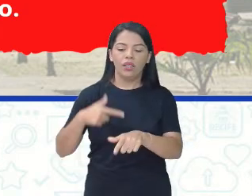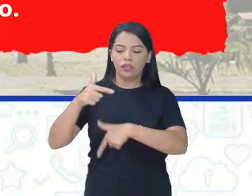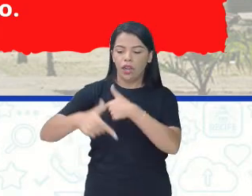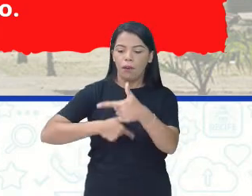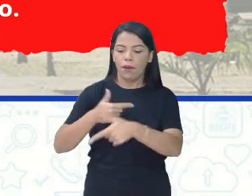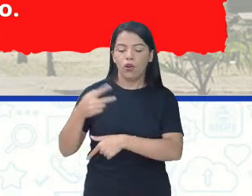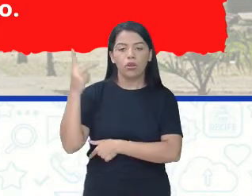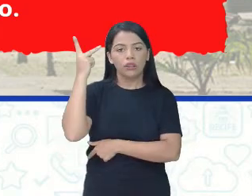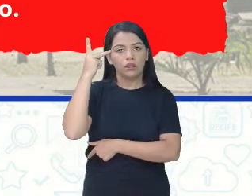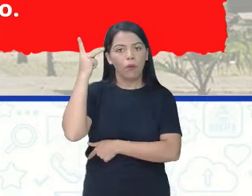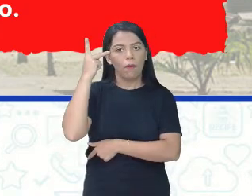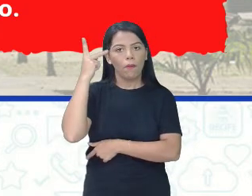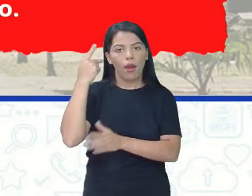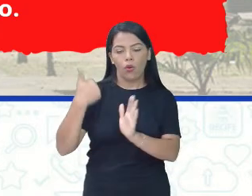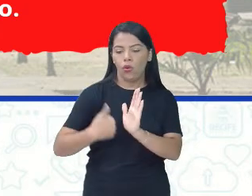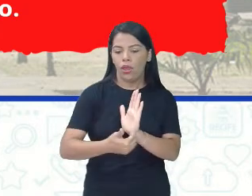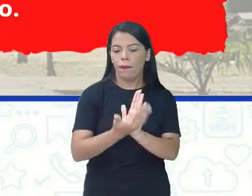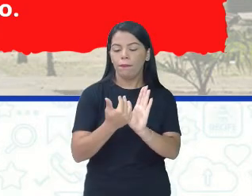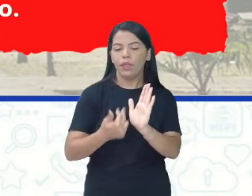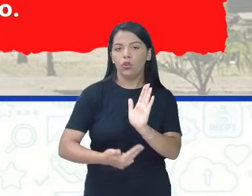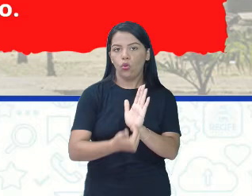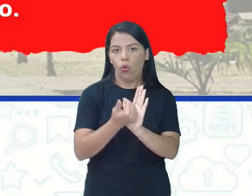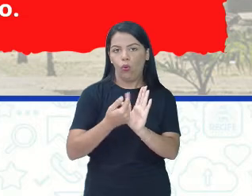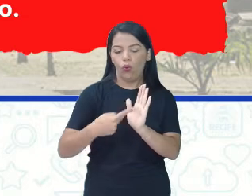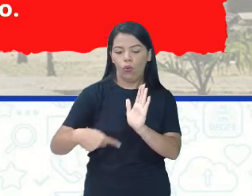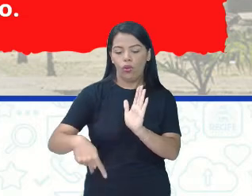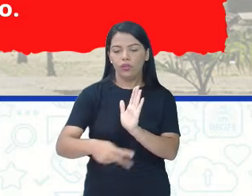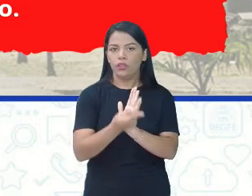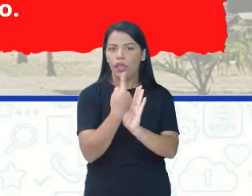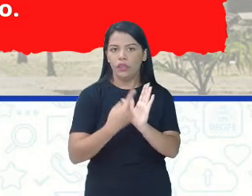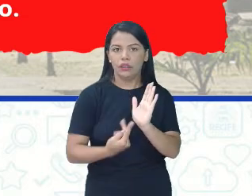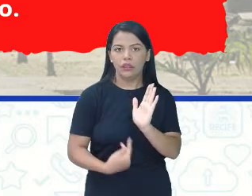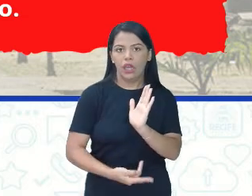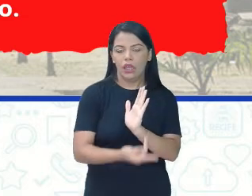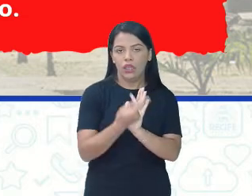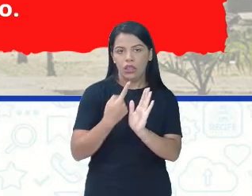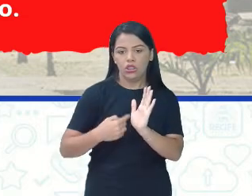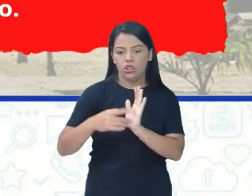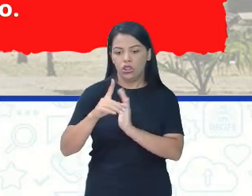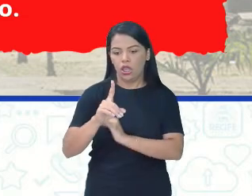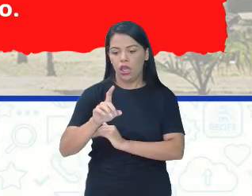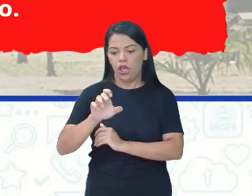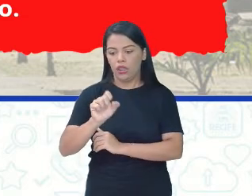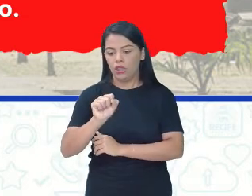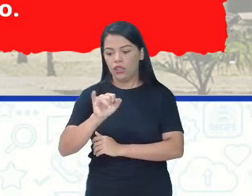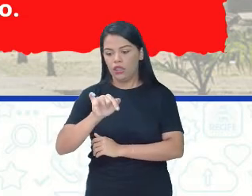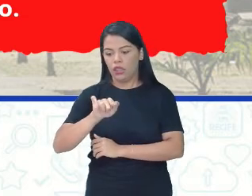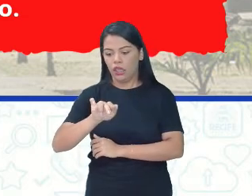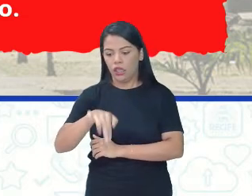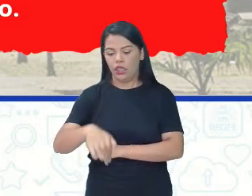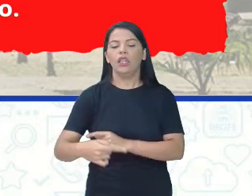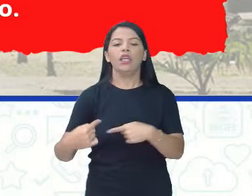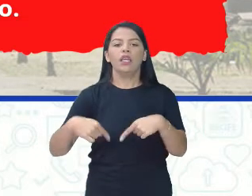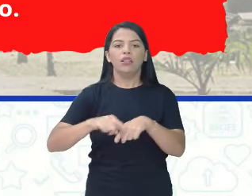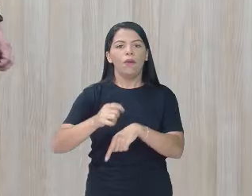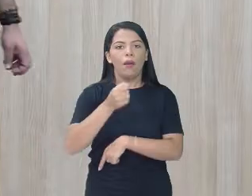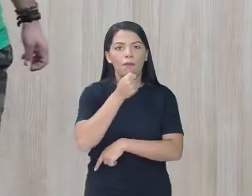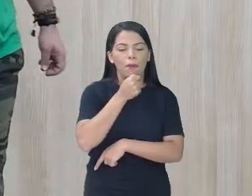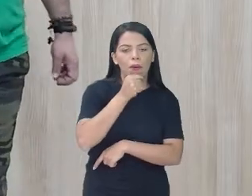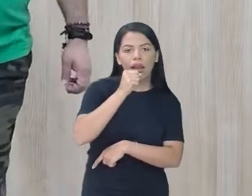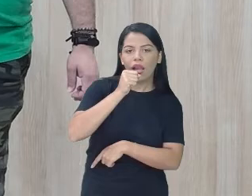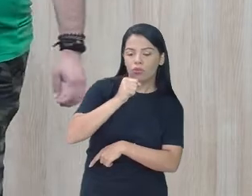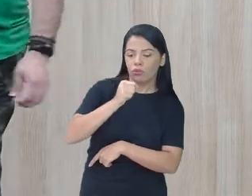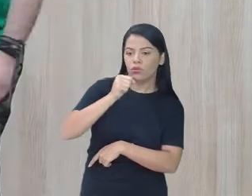pintor, desenhista, designer, escultor e cantor. O camarada era um artista, né, fora do